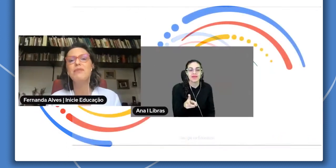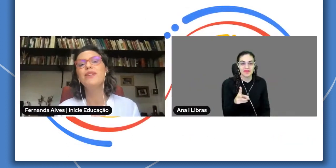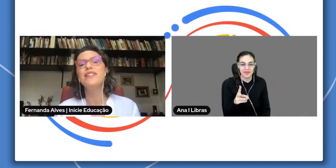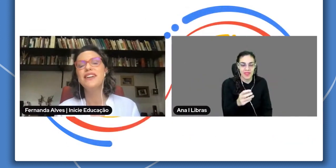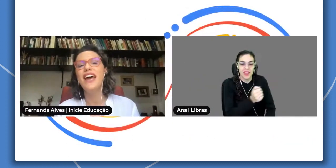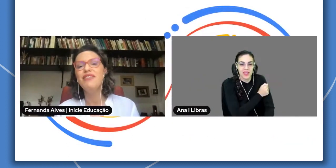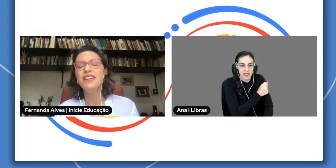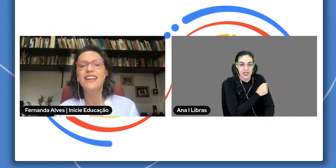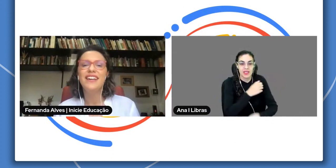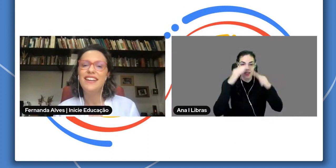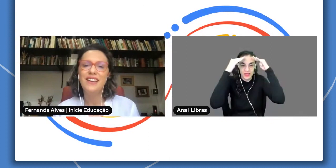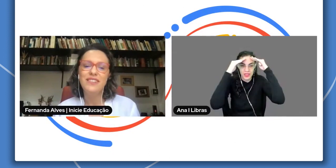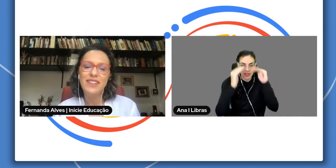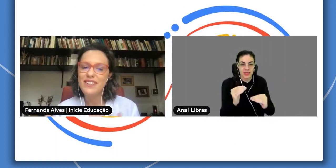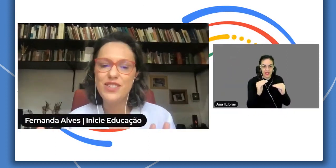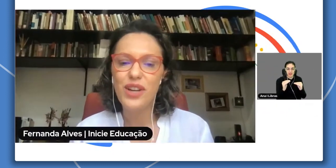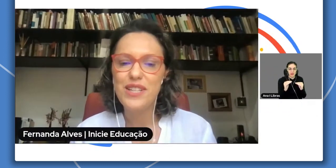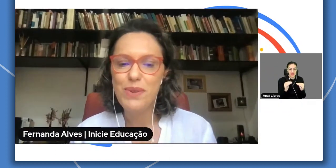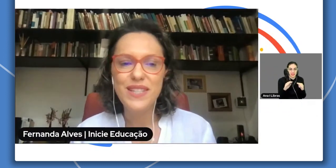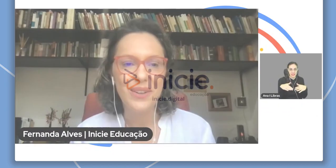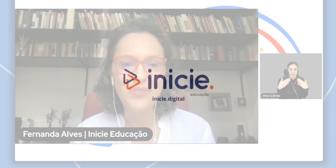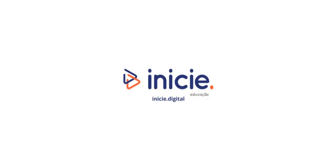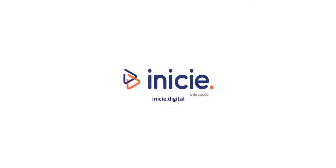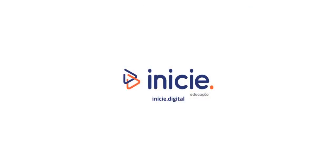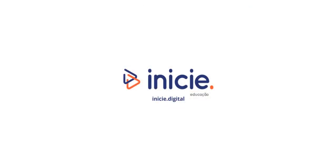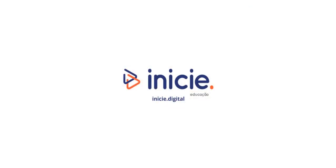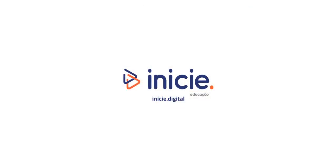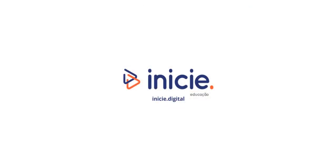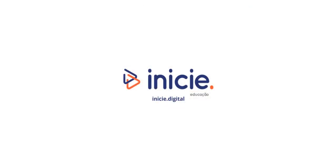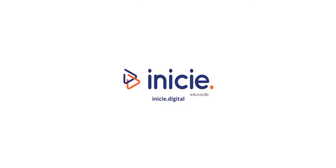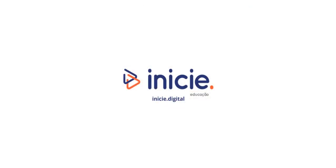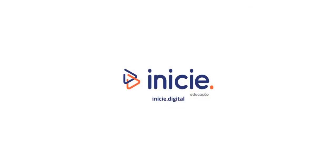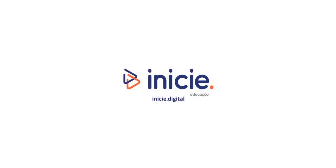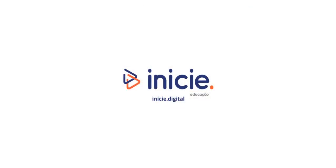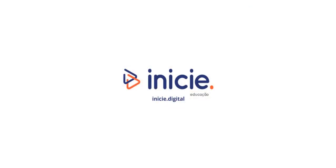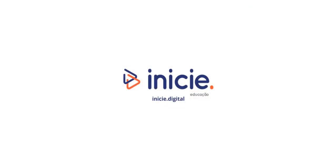responsabilizarem pelo que escrevem, e, né, estou aqui à disposição. e aí, né,